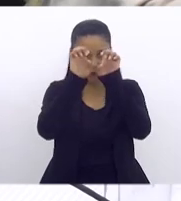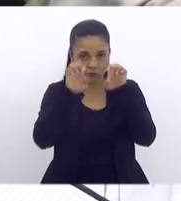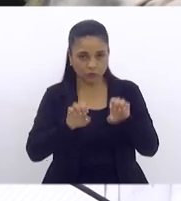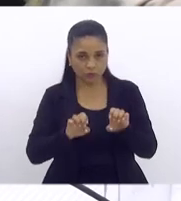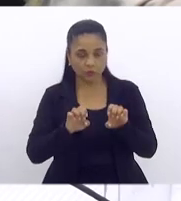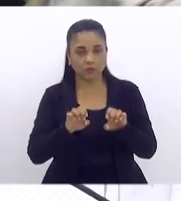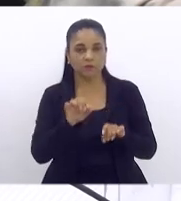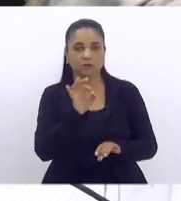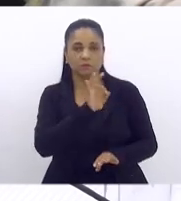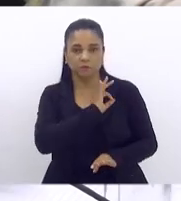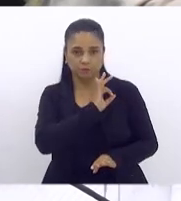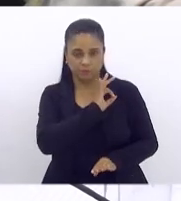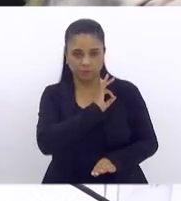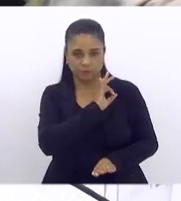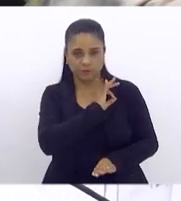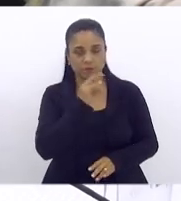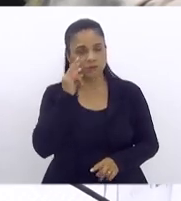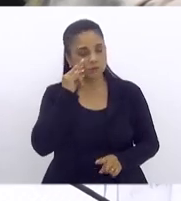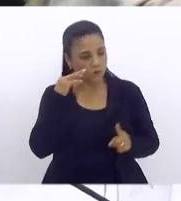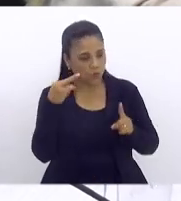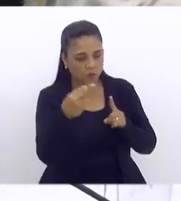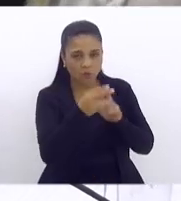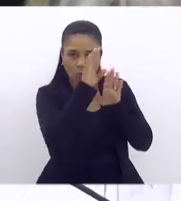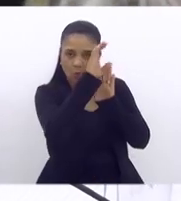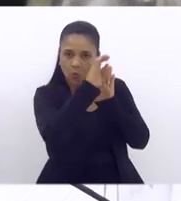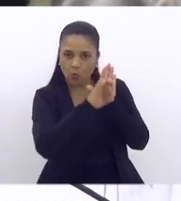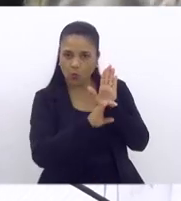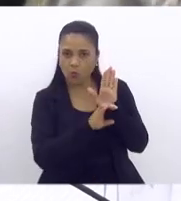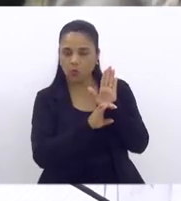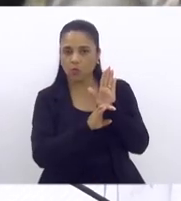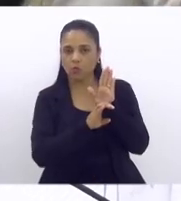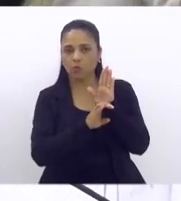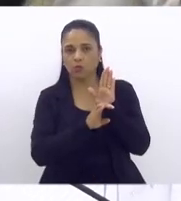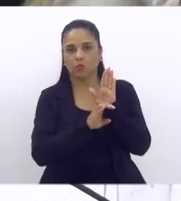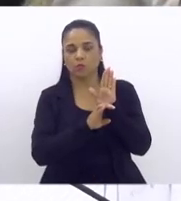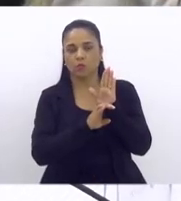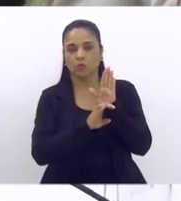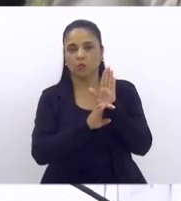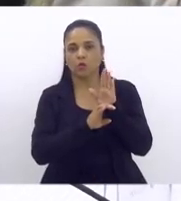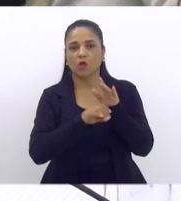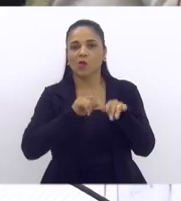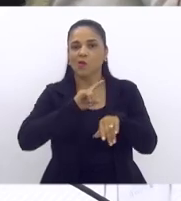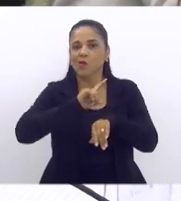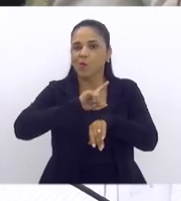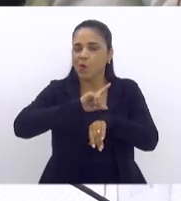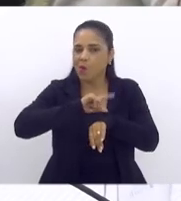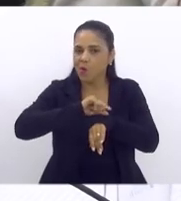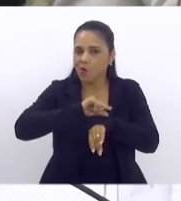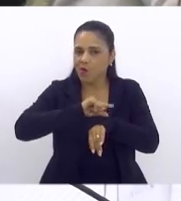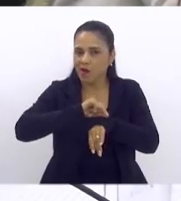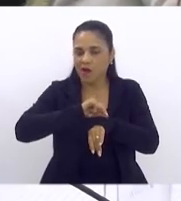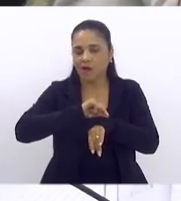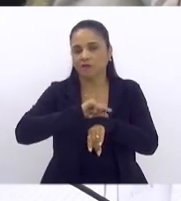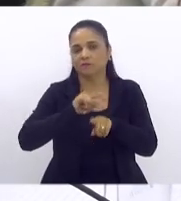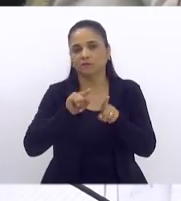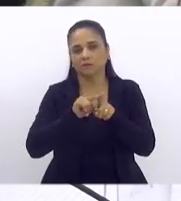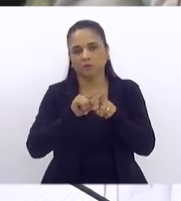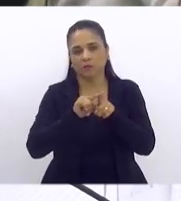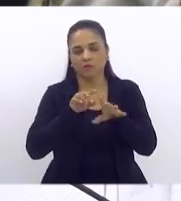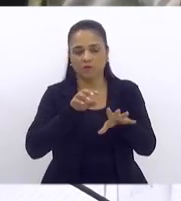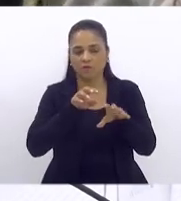olhamos o currículo, a grade curricular e de horário na formação